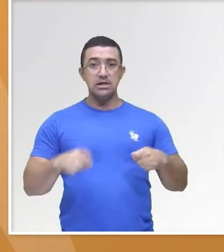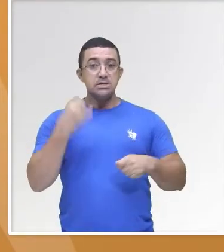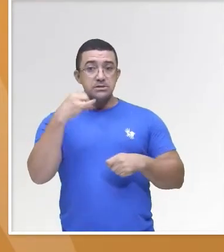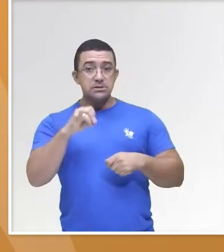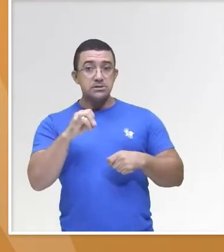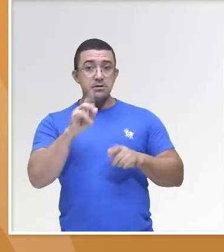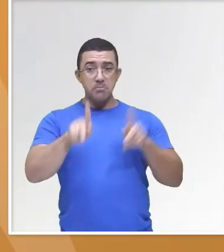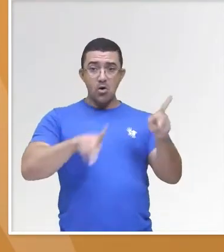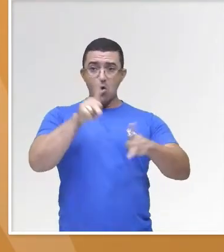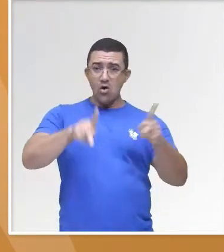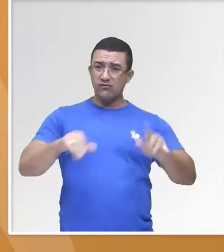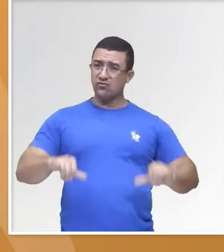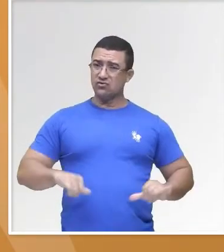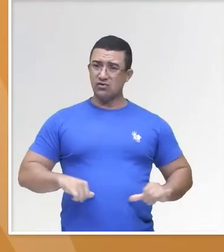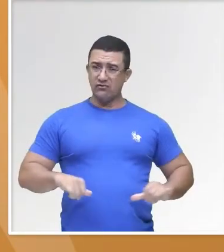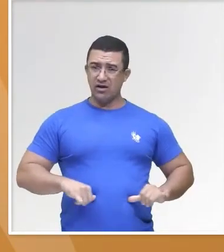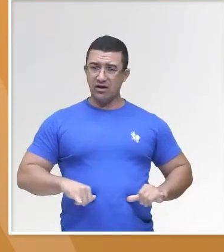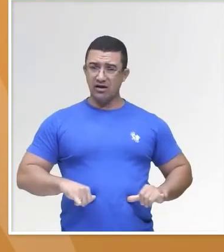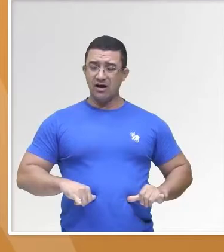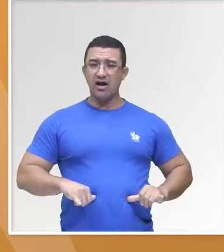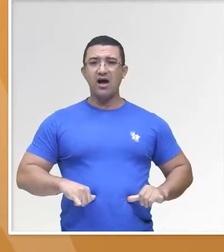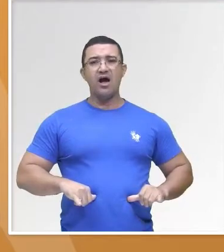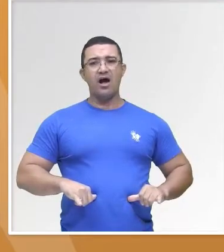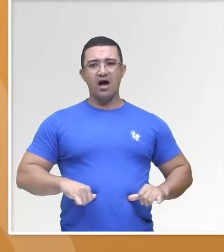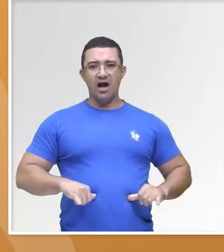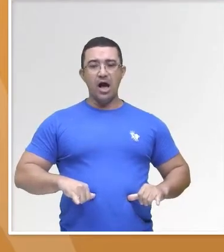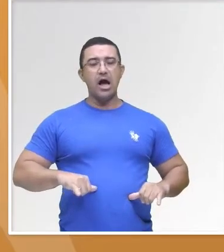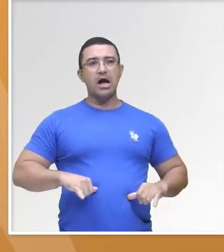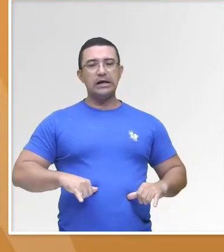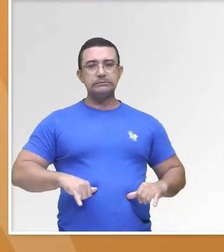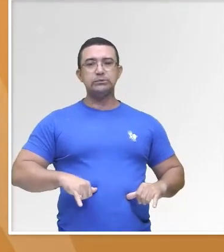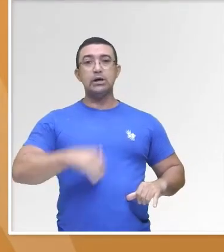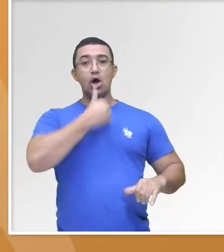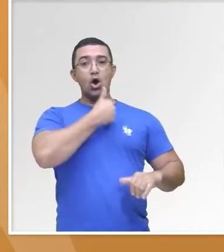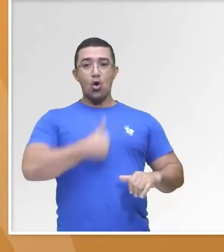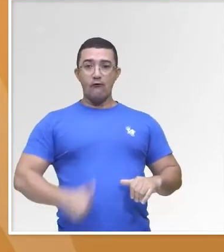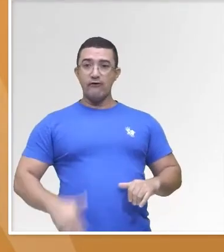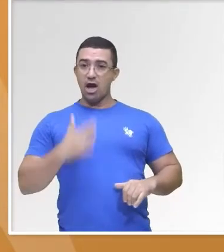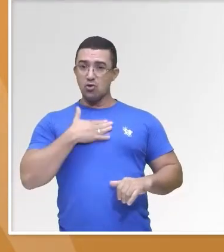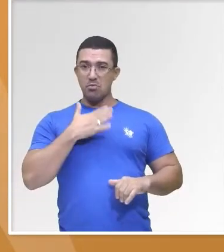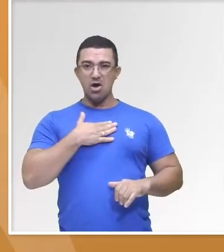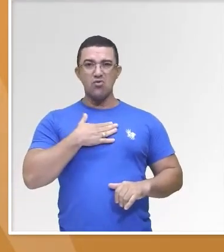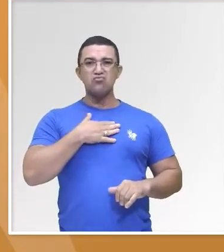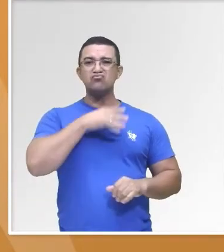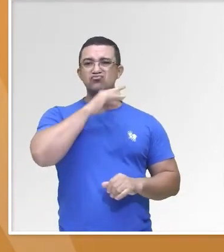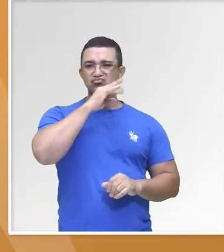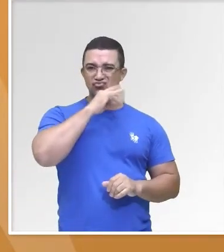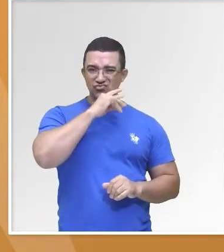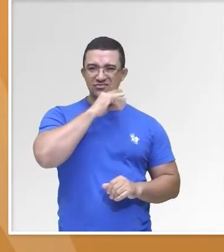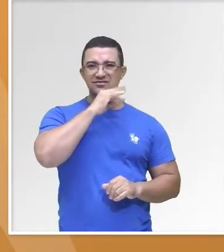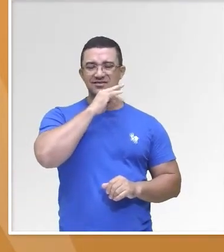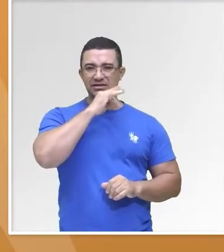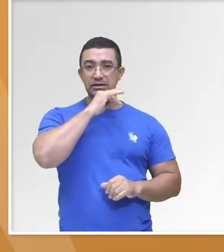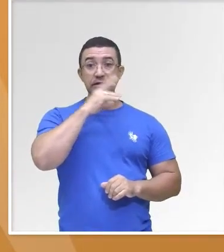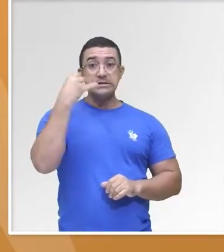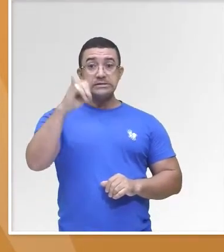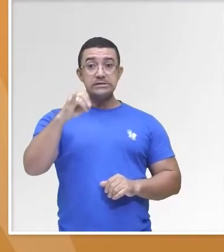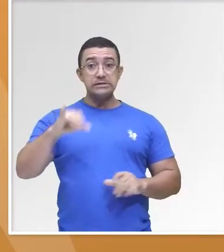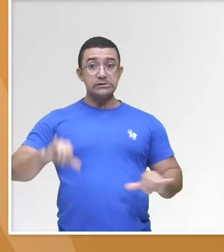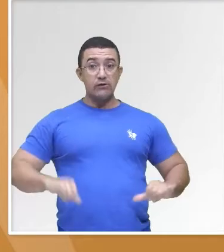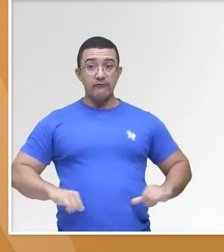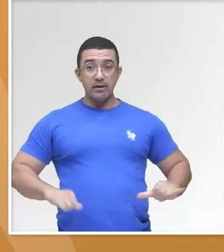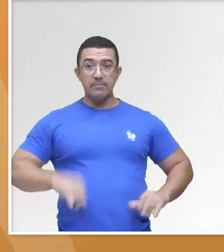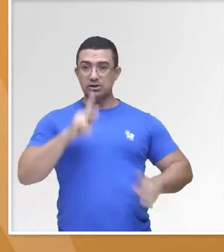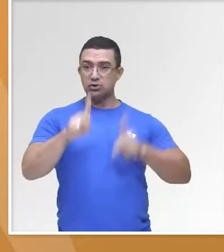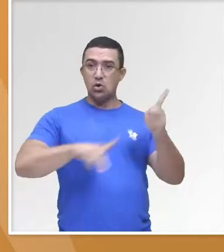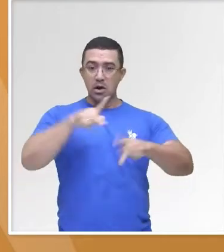está sofrendo, é sinal que o meu governo não está bom. Se meu povo está sofrendo, é sinal que o meu país não está